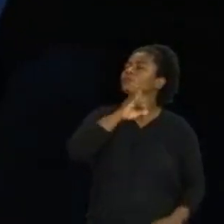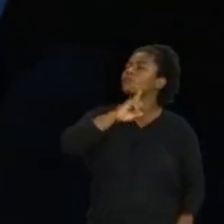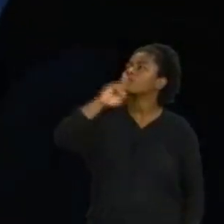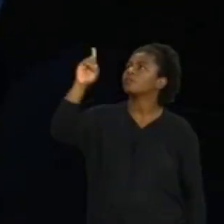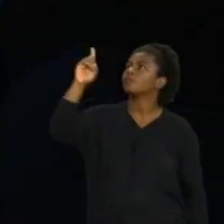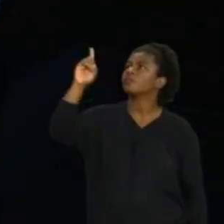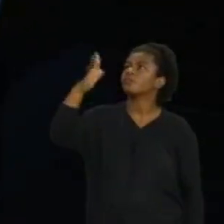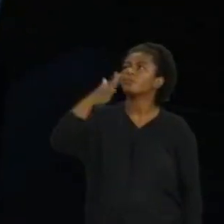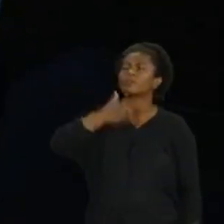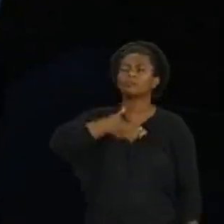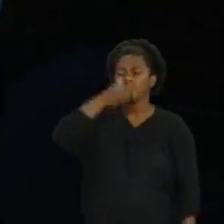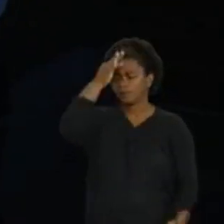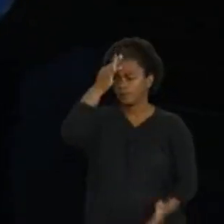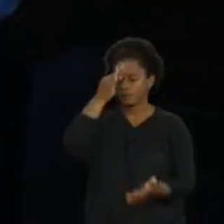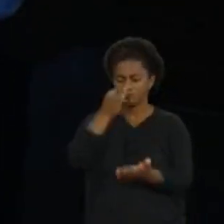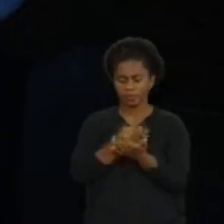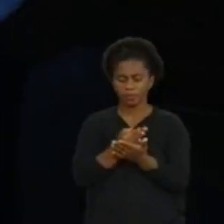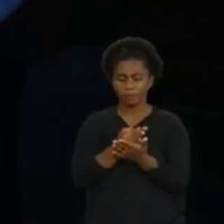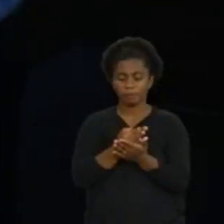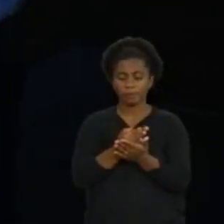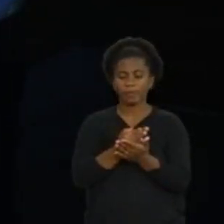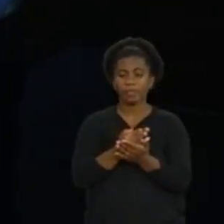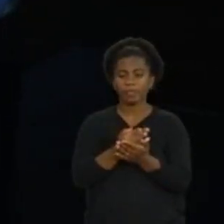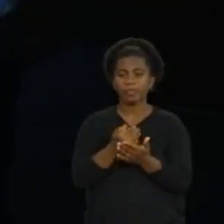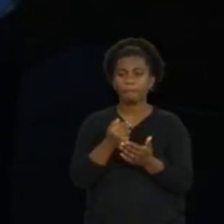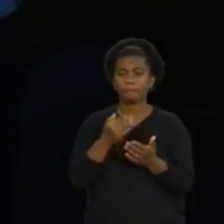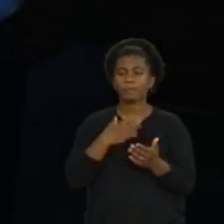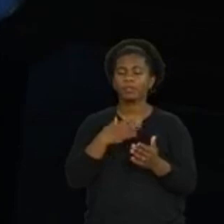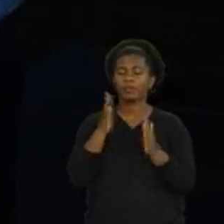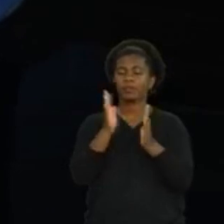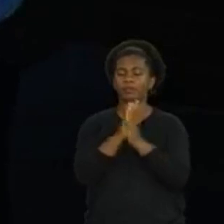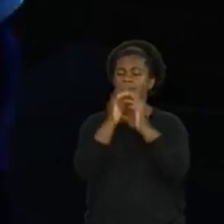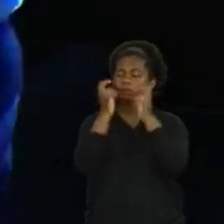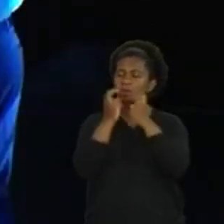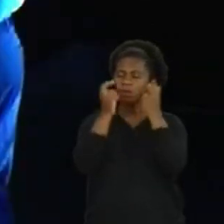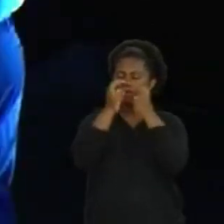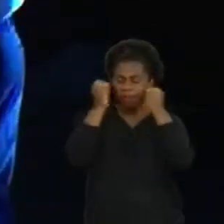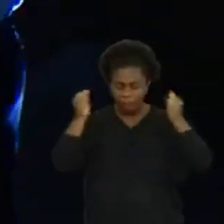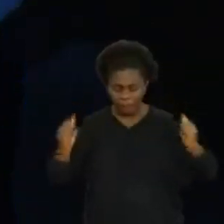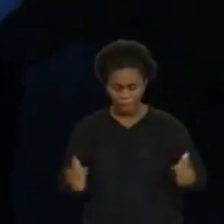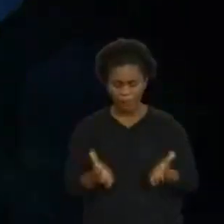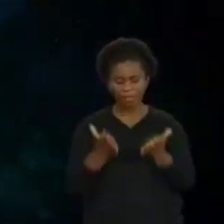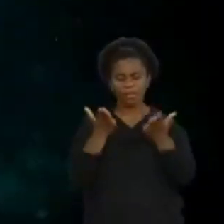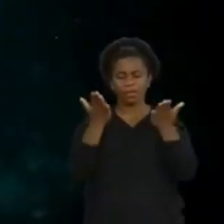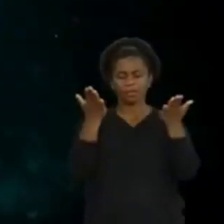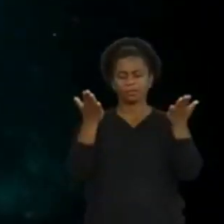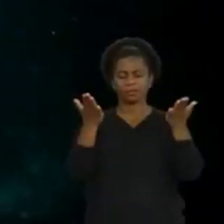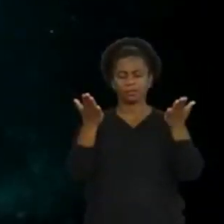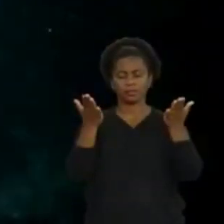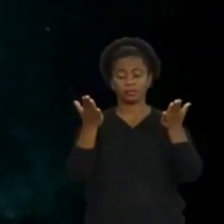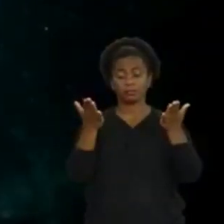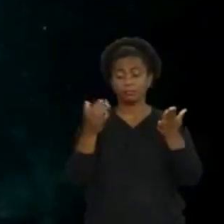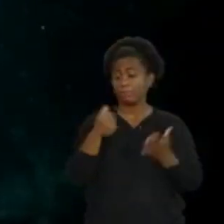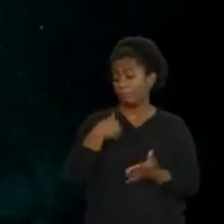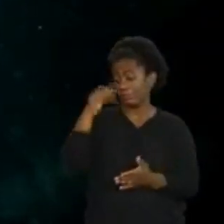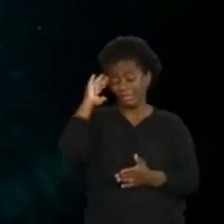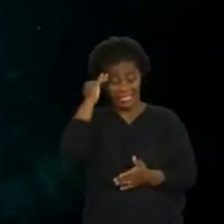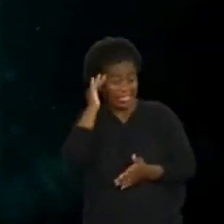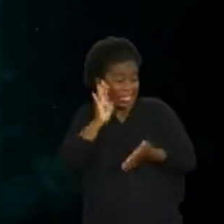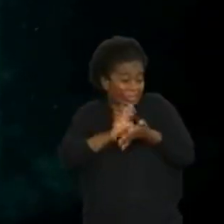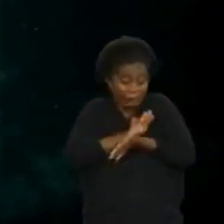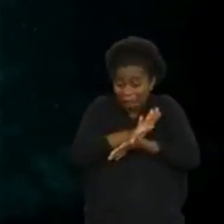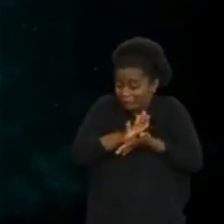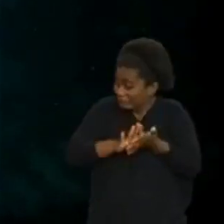fé, eu determino um milagre. Eu não entendo muita